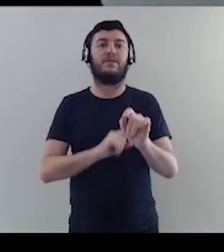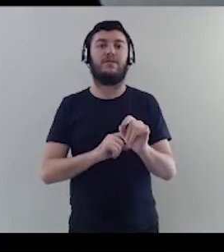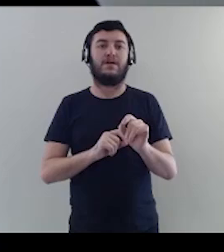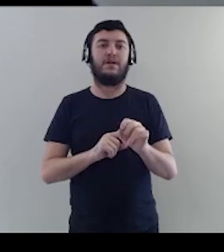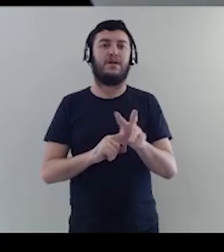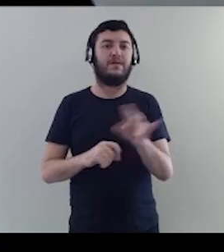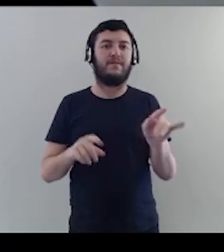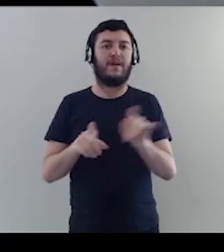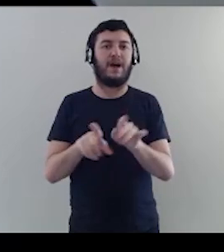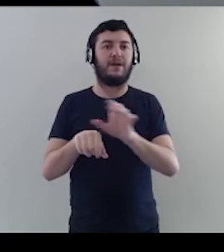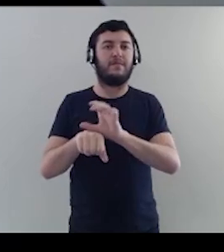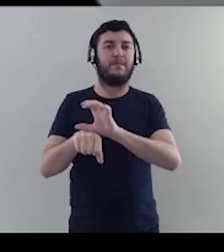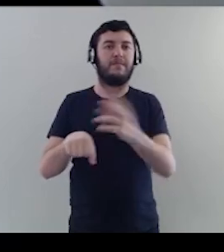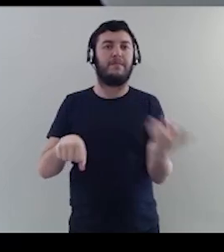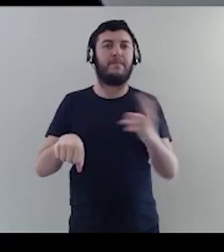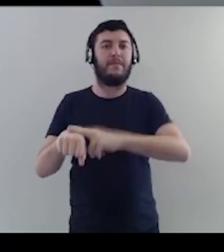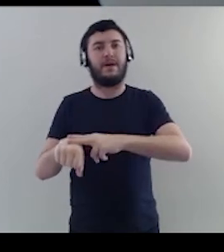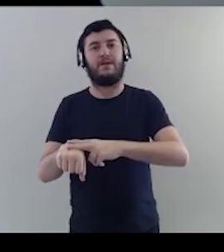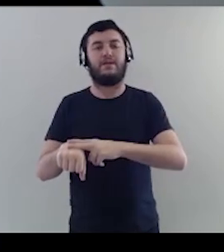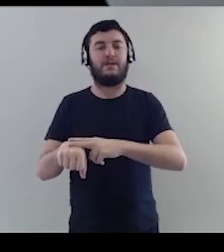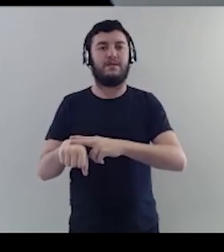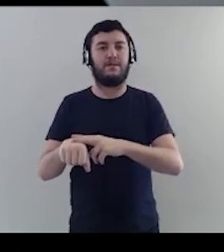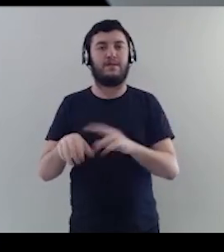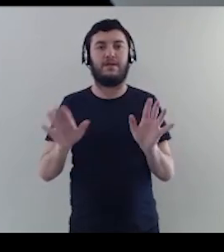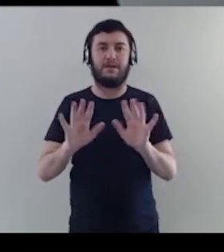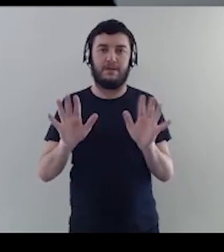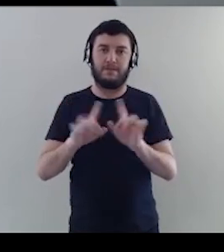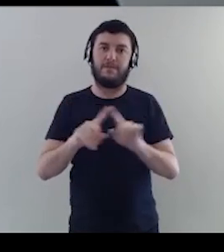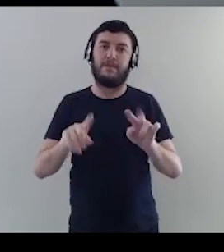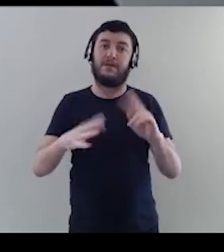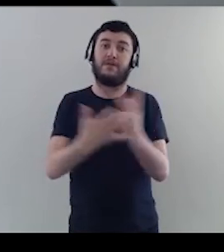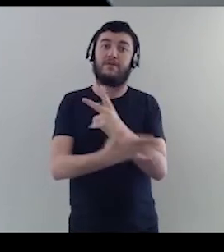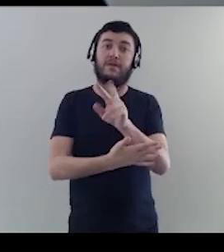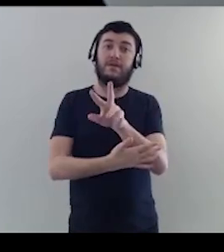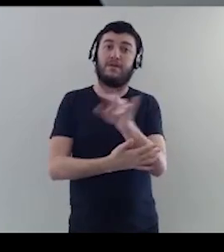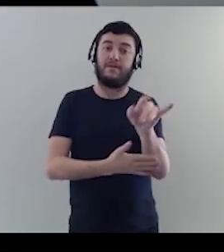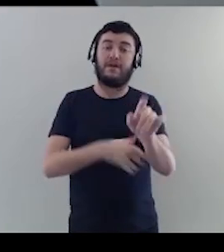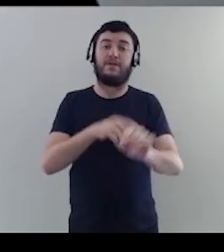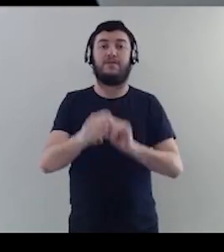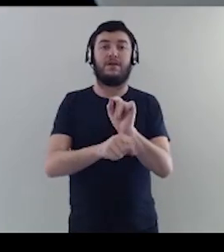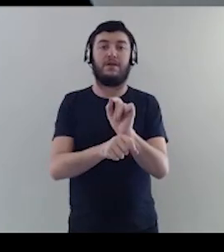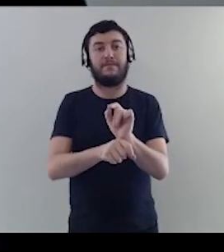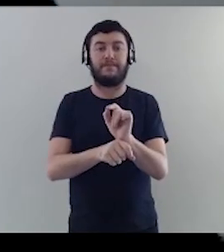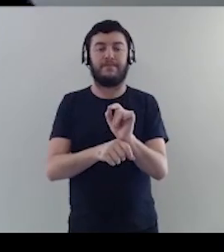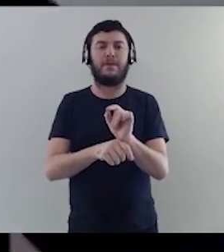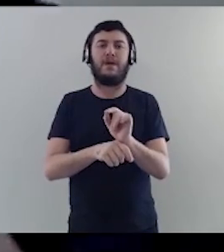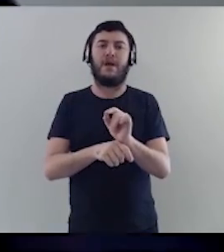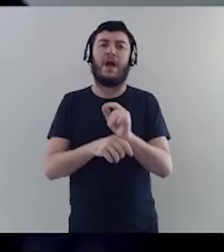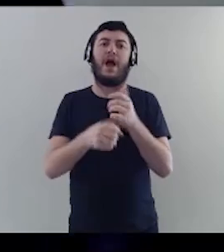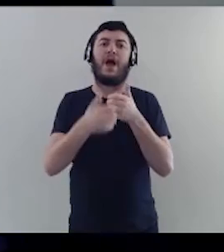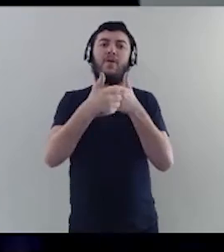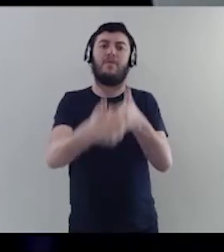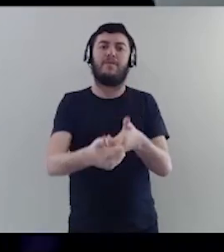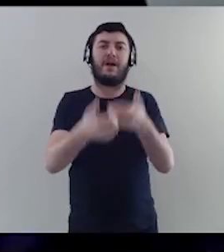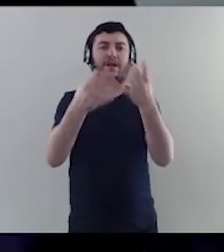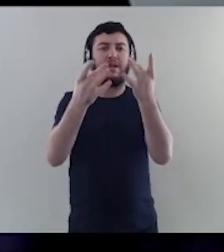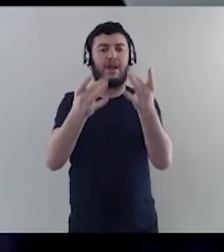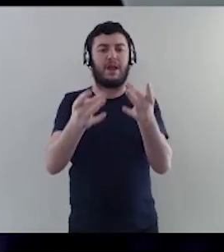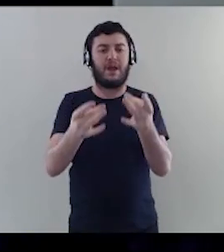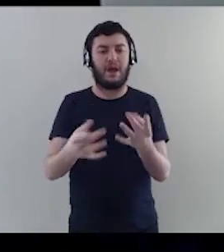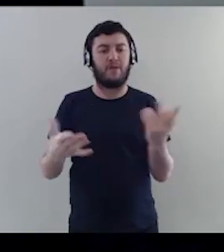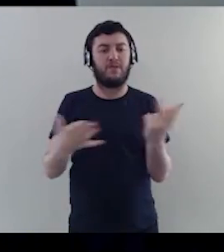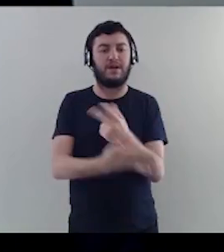pétrea. Tem que acompanhar inovações objetivas e manifestas que ocorrem no direito. Por exemplo, emendas